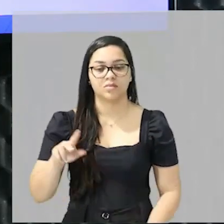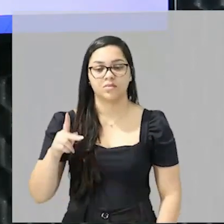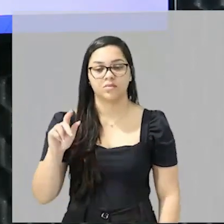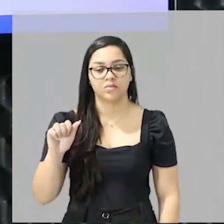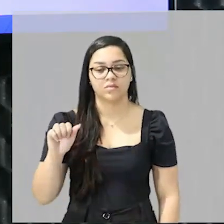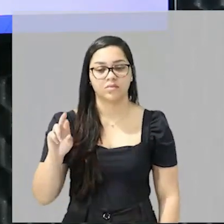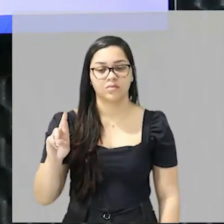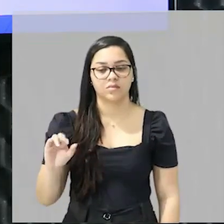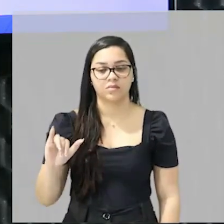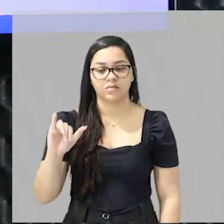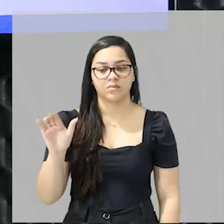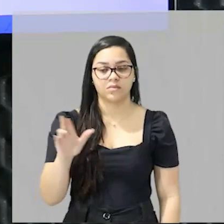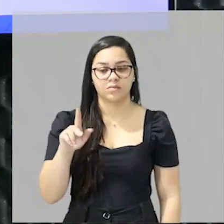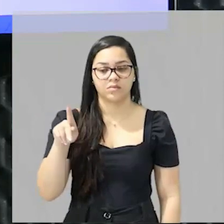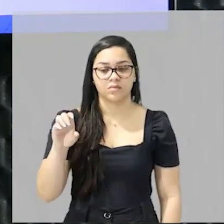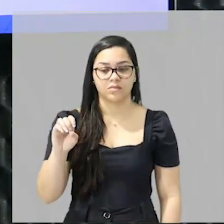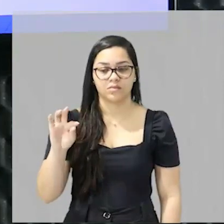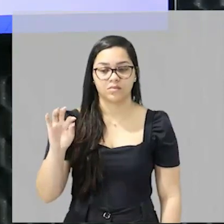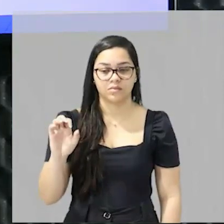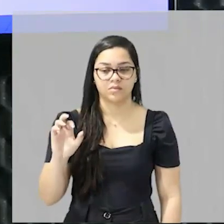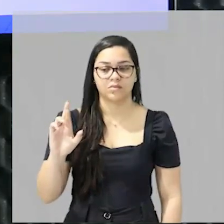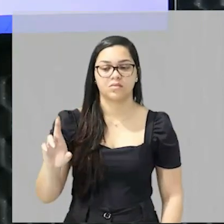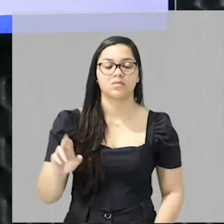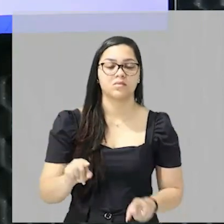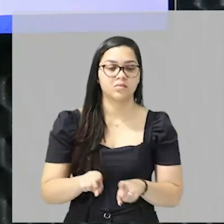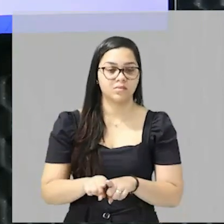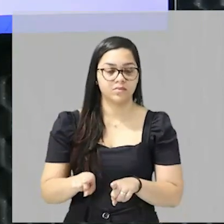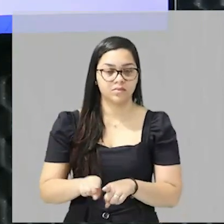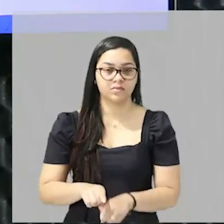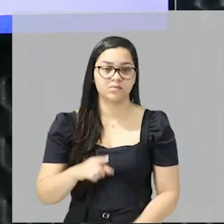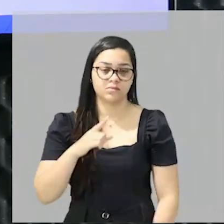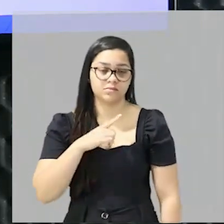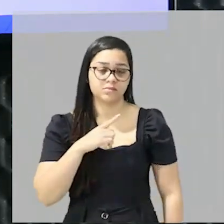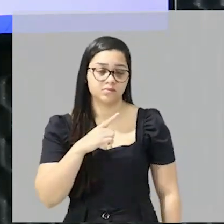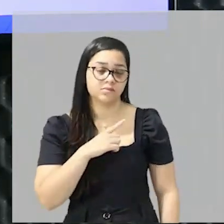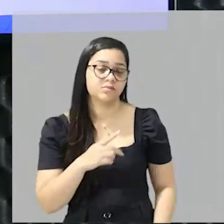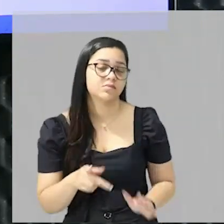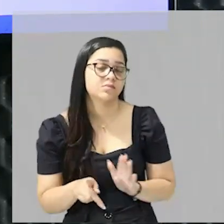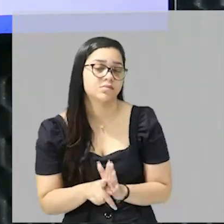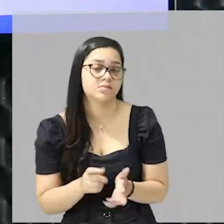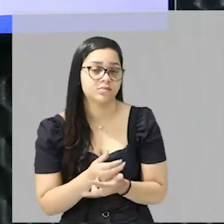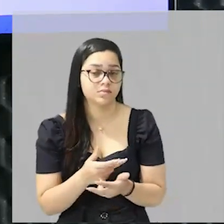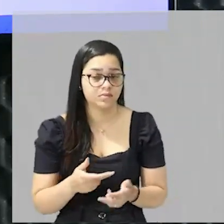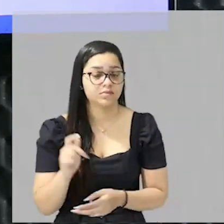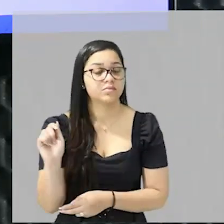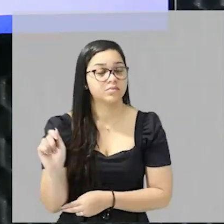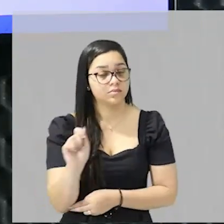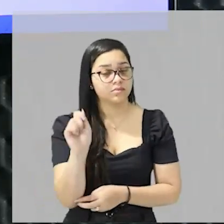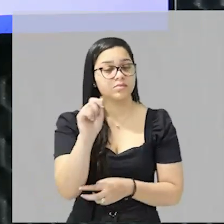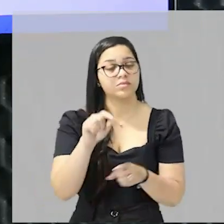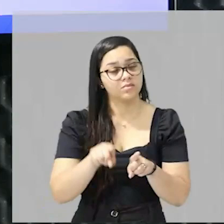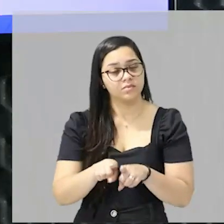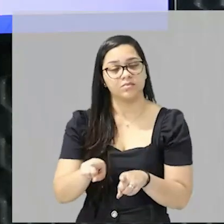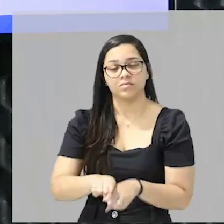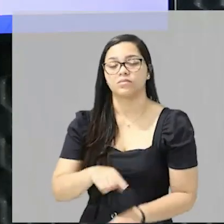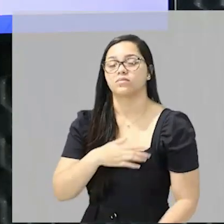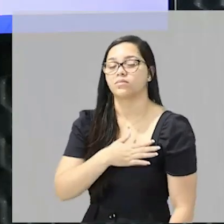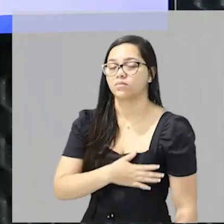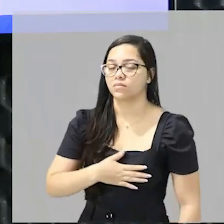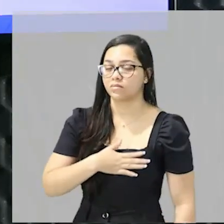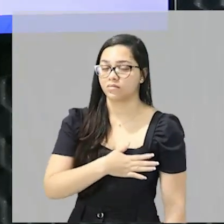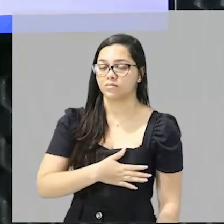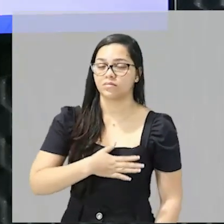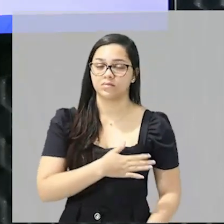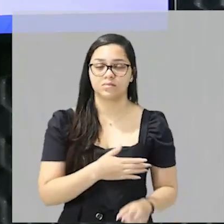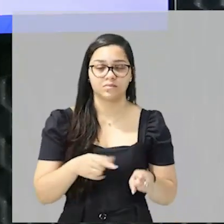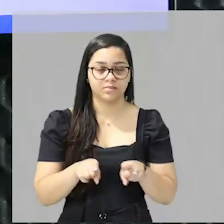uma literatura infanto-juvenil, uma literatura fantástica, apesar de vários adultos também gostarem bastante